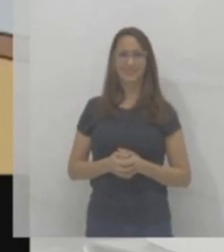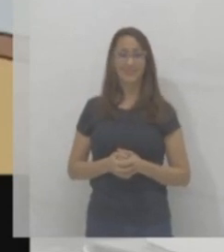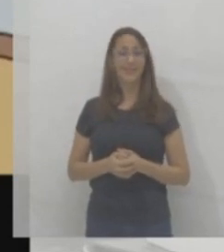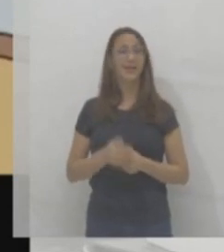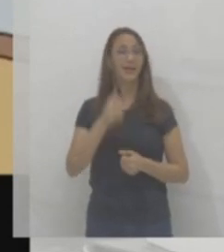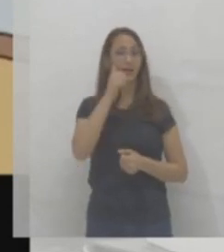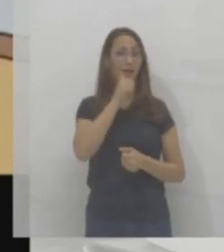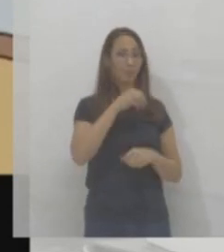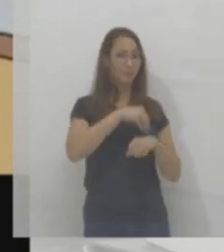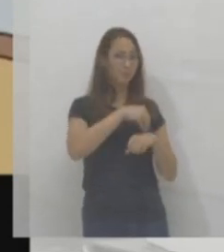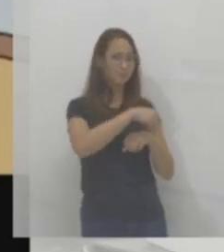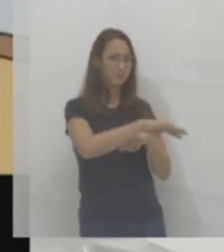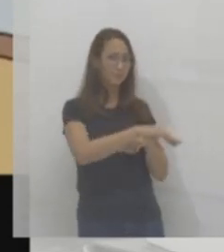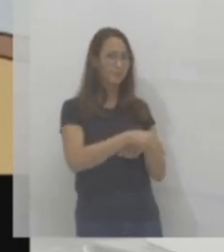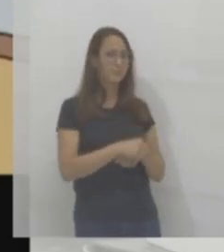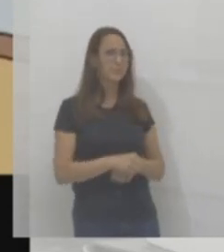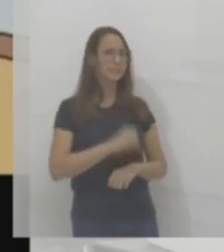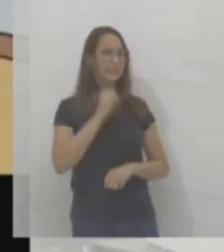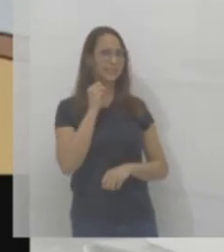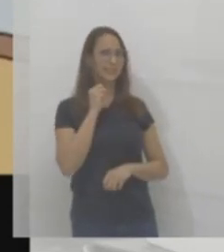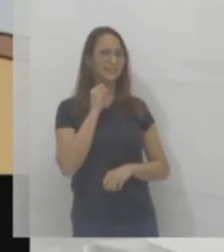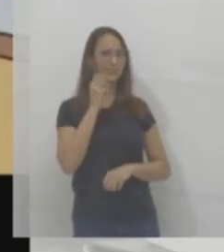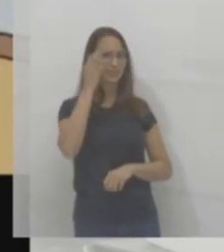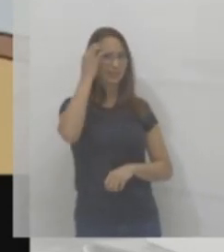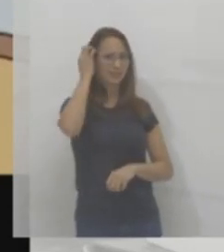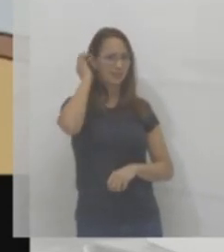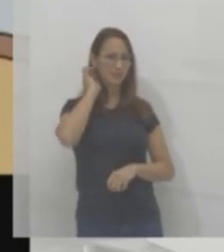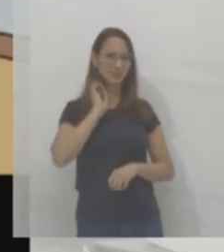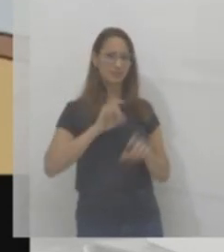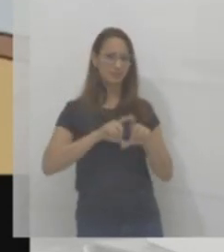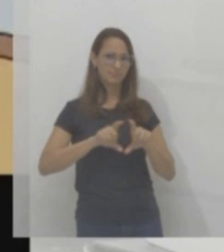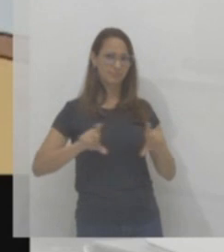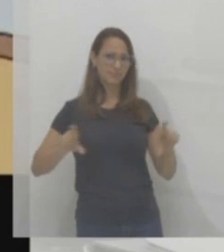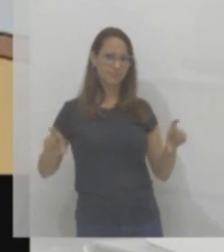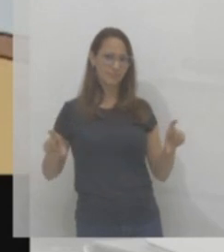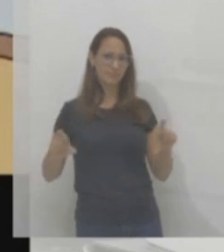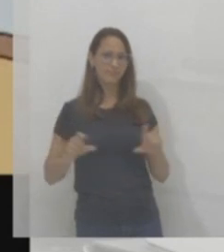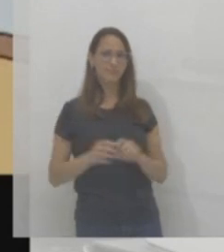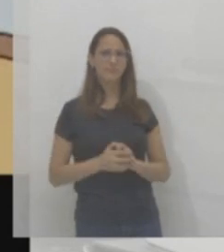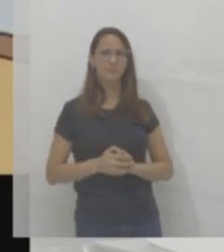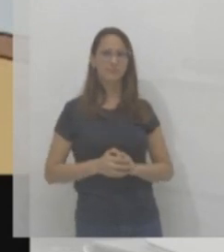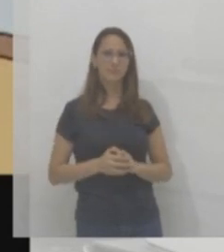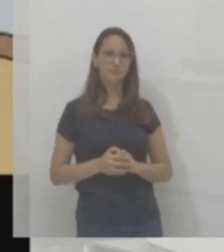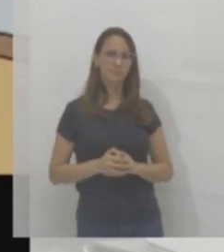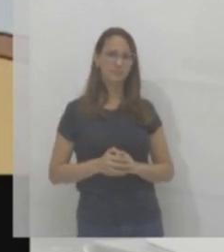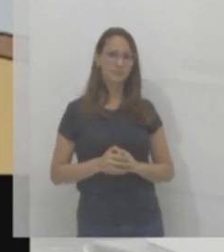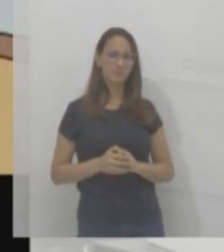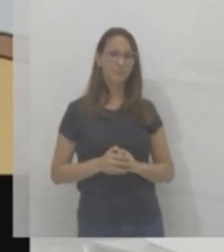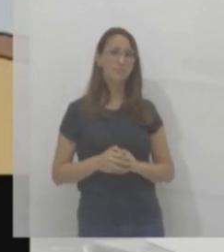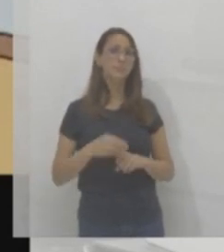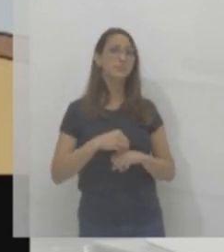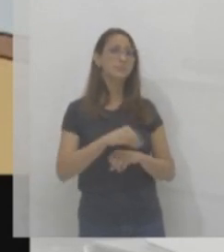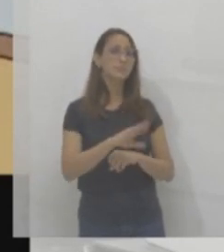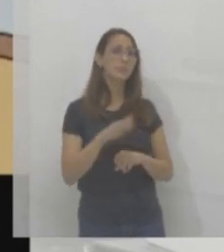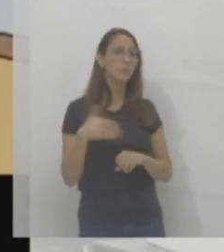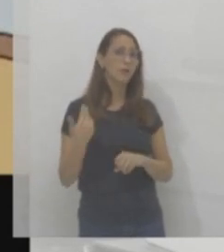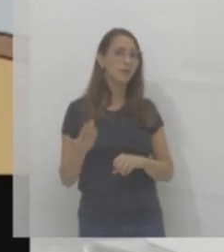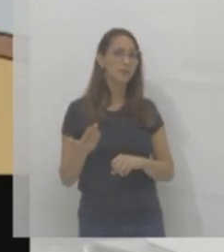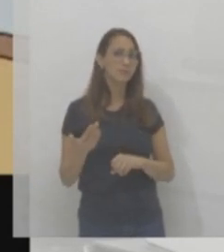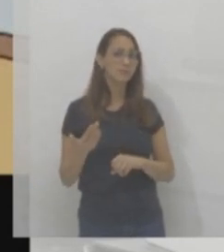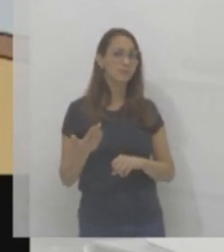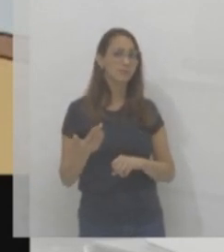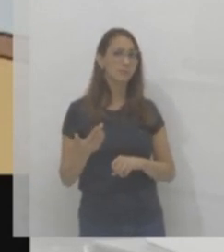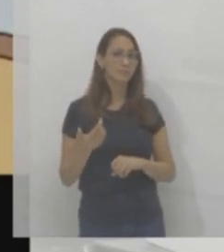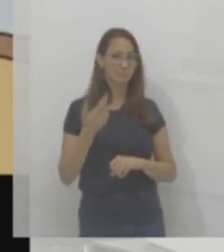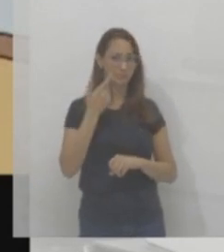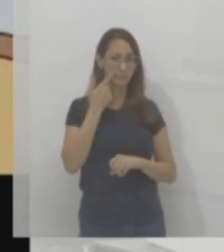mãe dá uma dica para ela. If you eat healthy food, you will be fit. Então, qual foi a dica que a mãe deu? Vamos